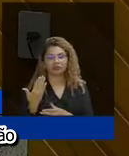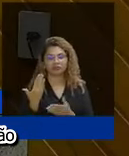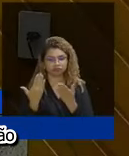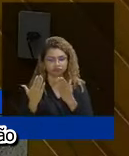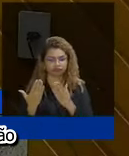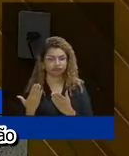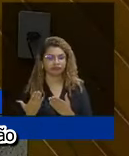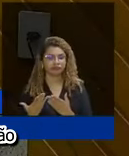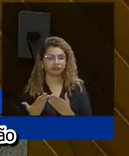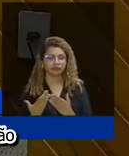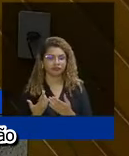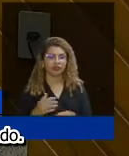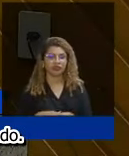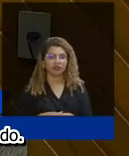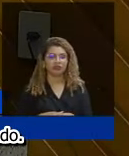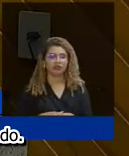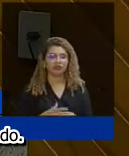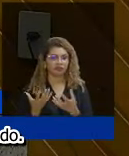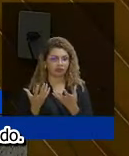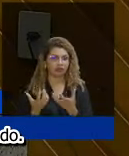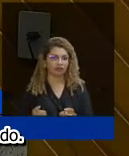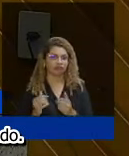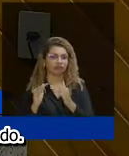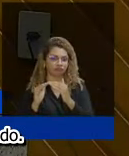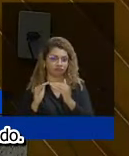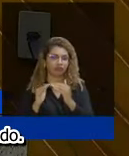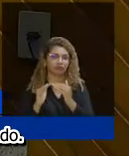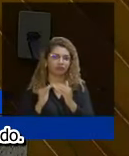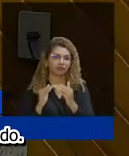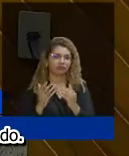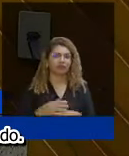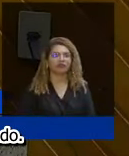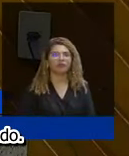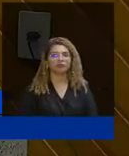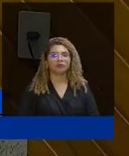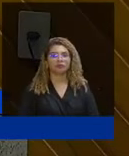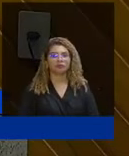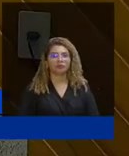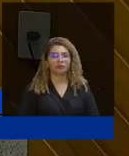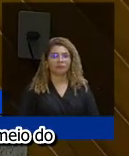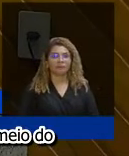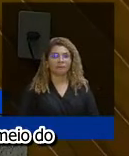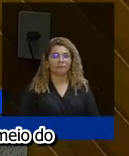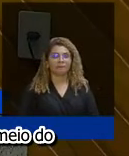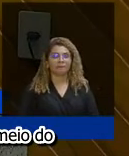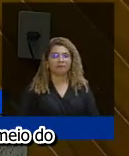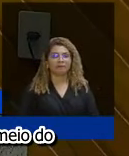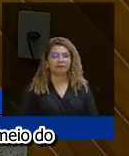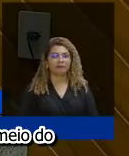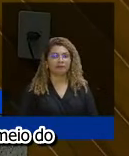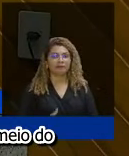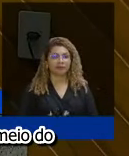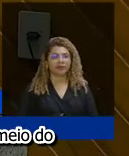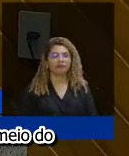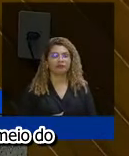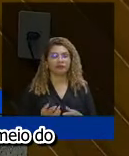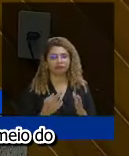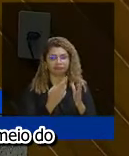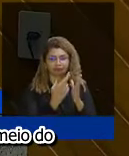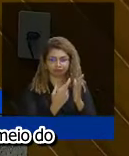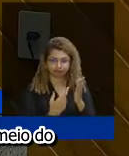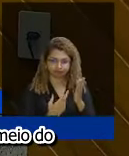pela AGU à declaração de inconstitucionalidade do dispositivo mencionado. Defende que regularizou a prestação